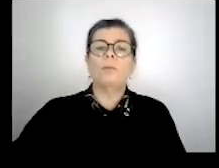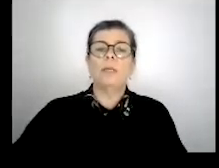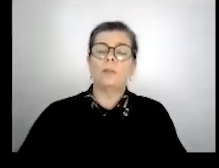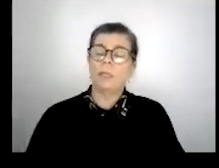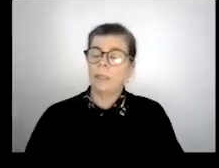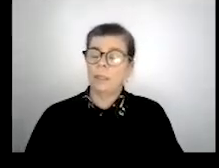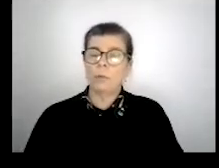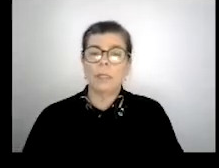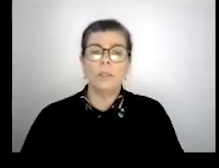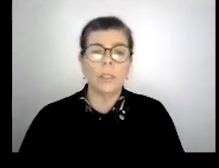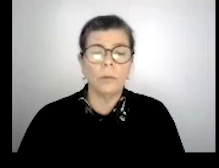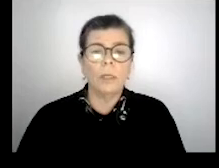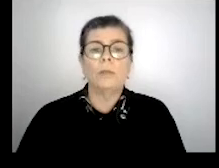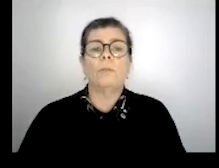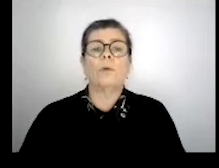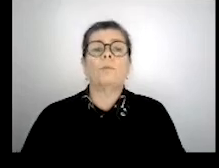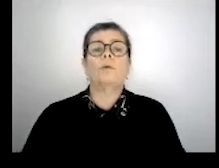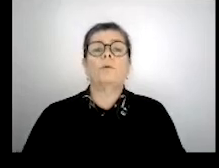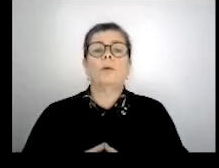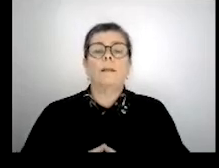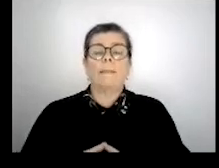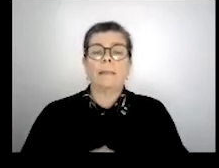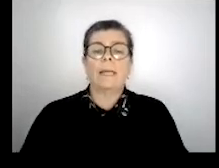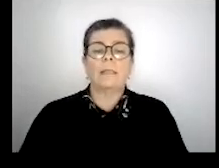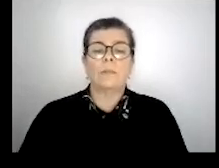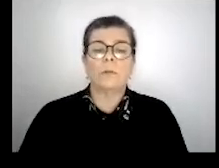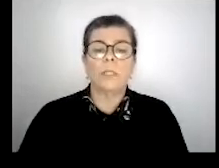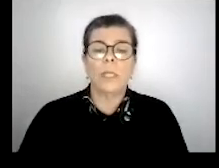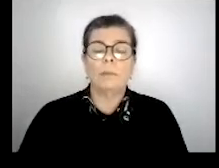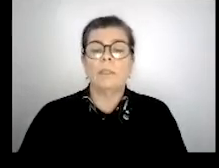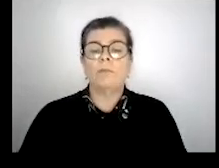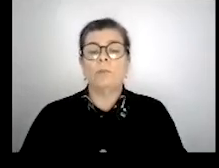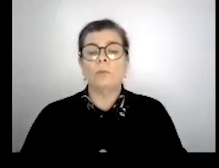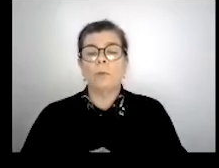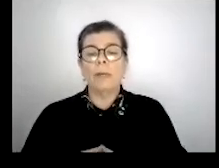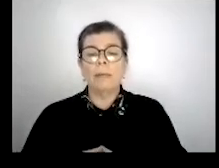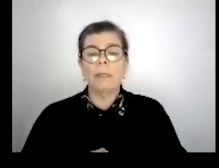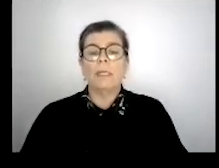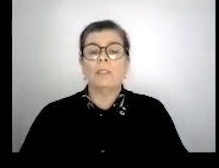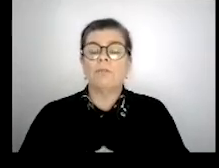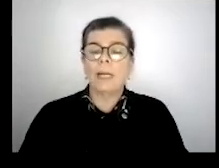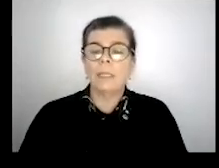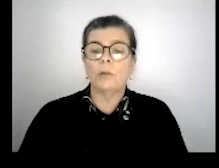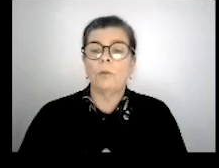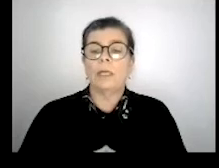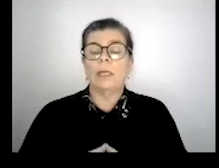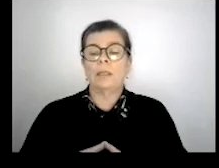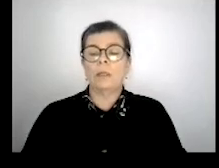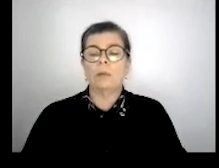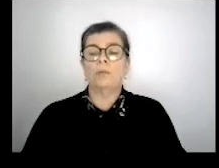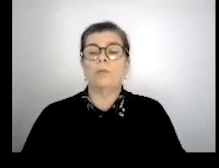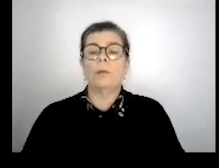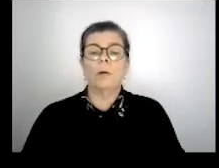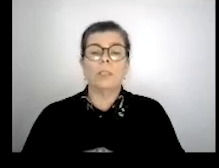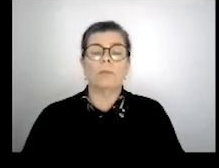isso realmente é o que a literatura tem dito. No próprio ataque das Torres Gêmeas, se viu que o problema de falha de